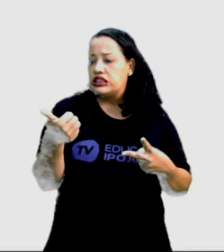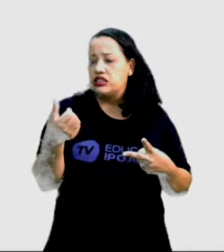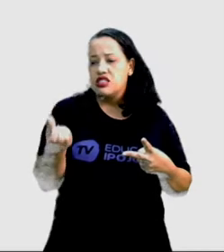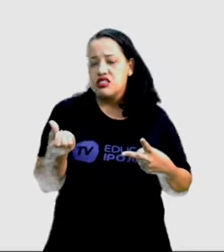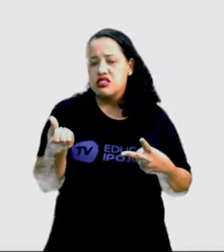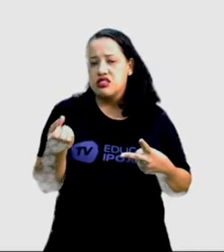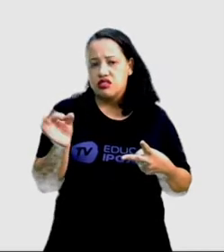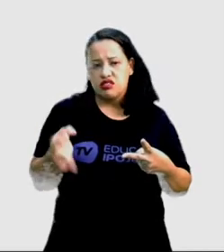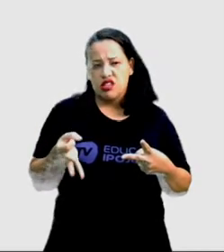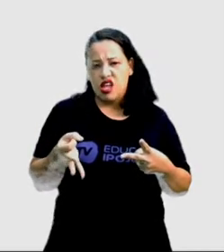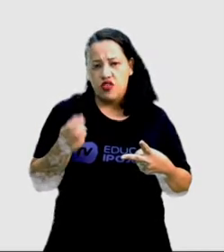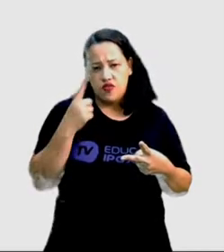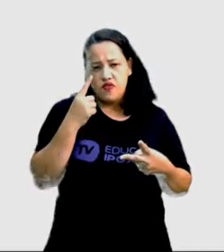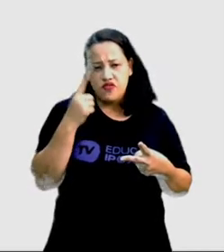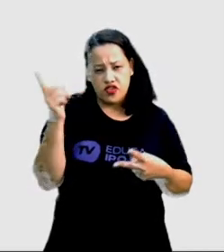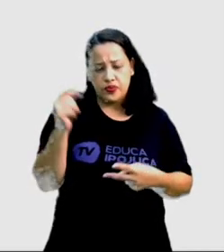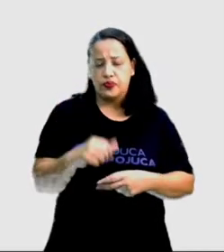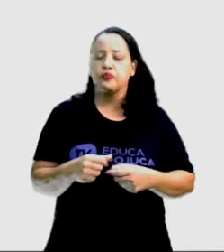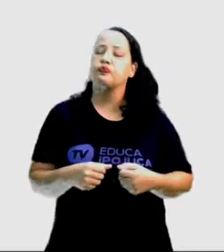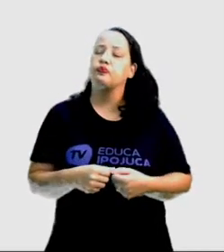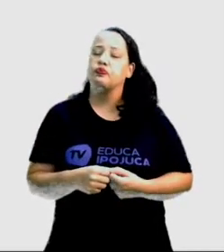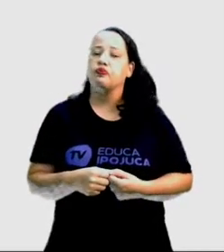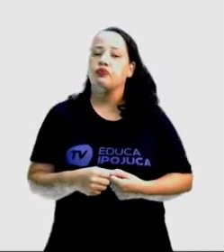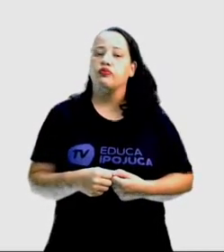tem 16 flores aqui mesmo. Vamos lá.